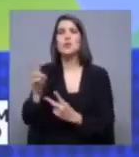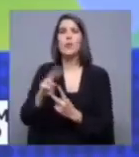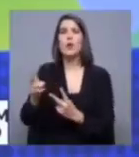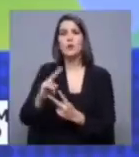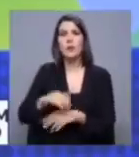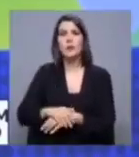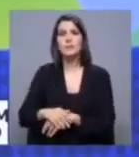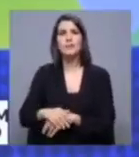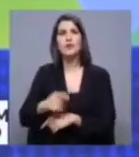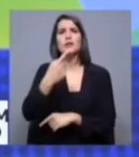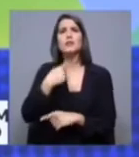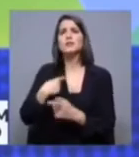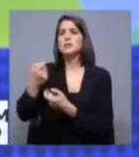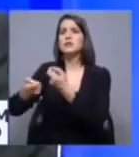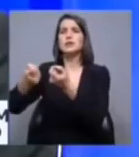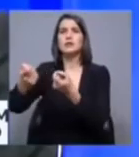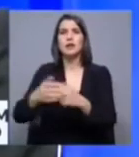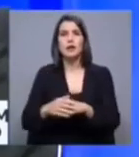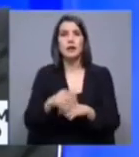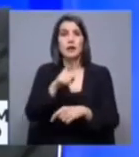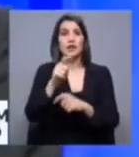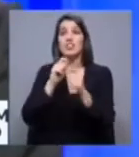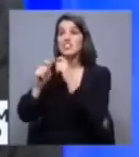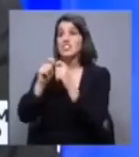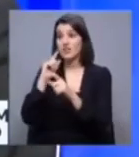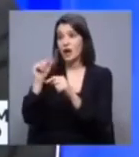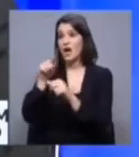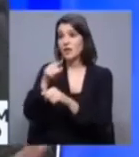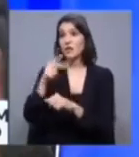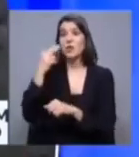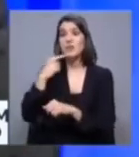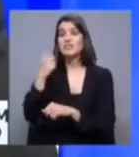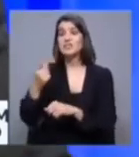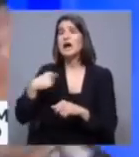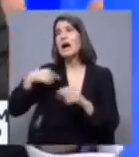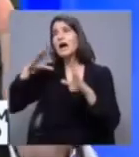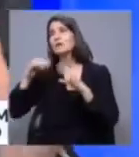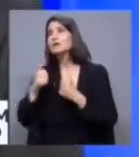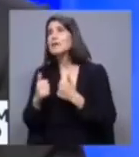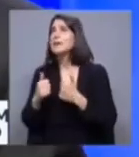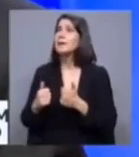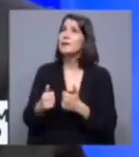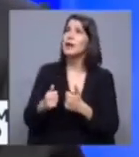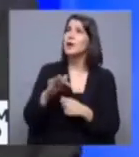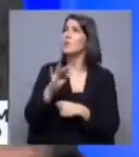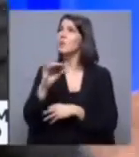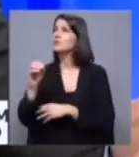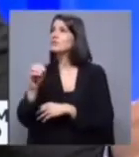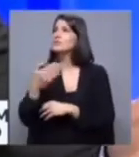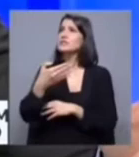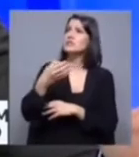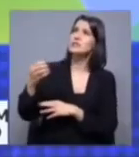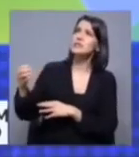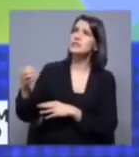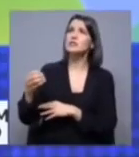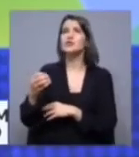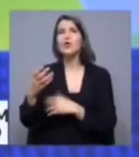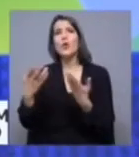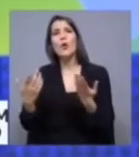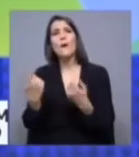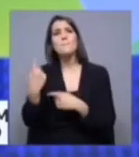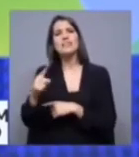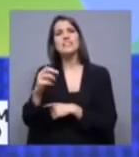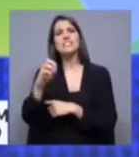Eu ouvi uma entrevista da André Ventura, uma rádio, em que dizia, bem, eu não sei exatamente se você é 400 ou 700, ou custa